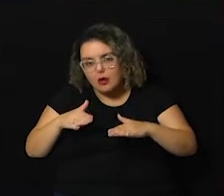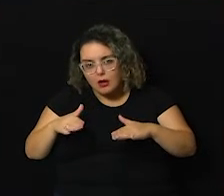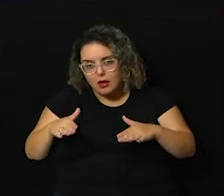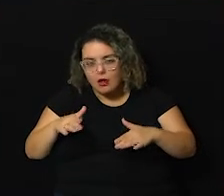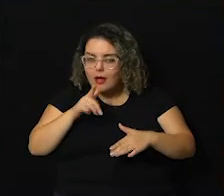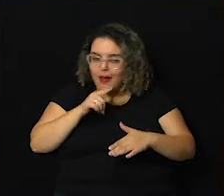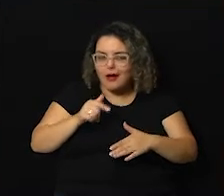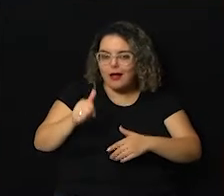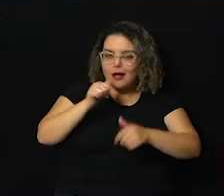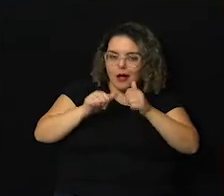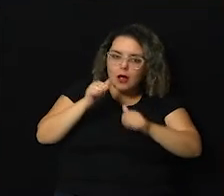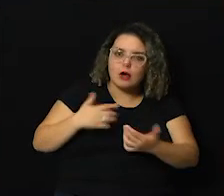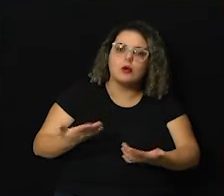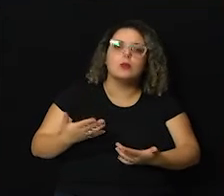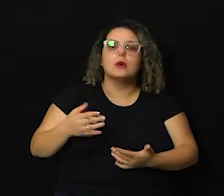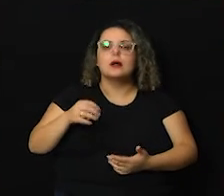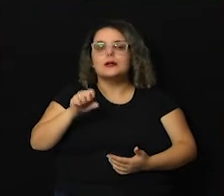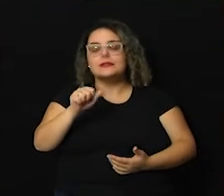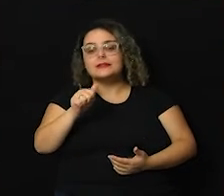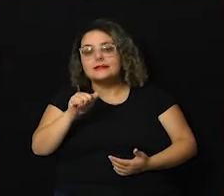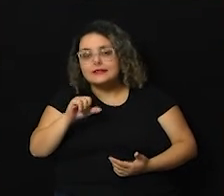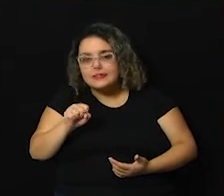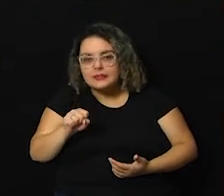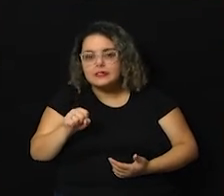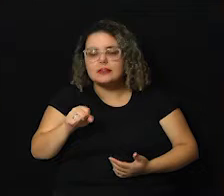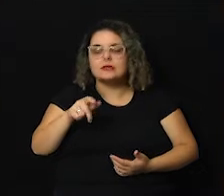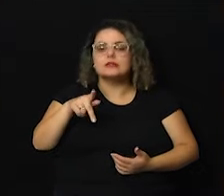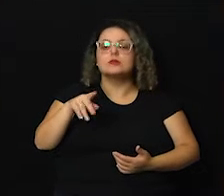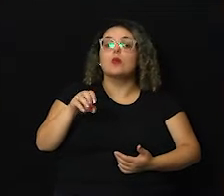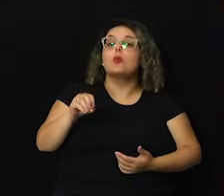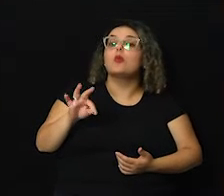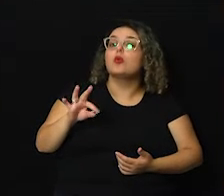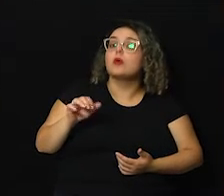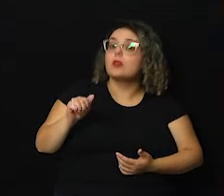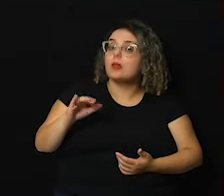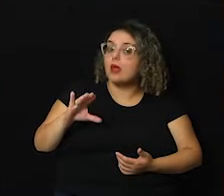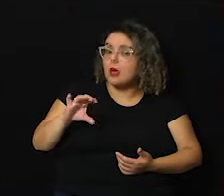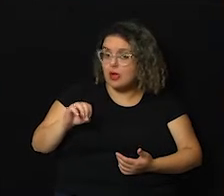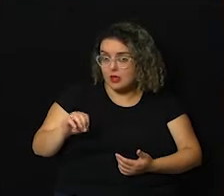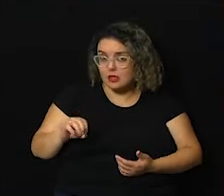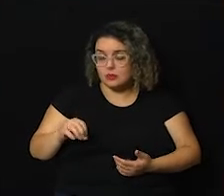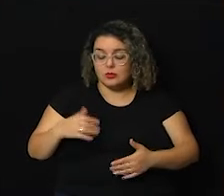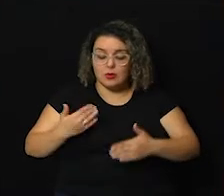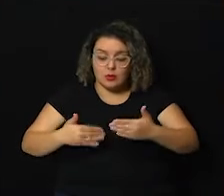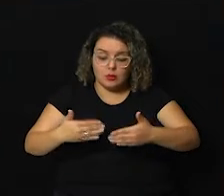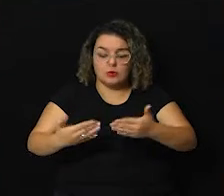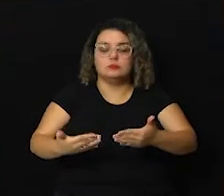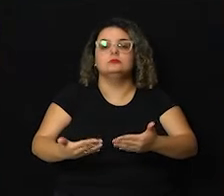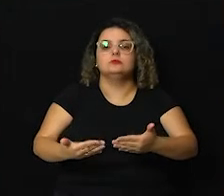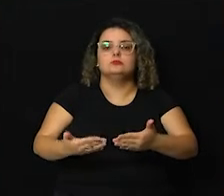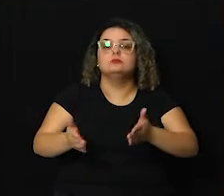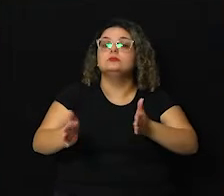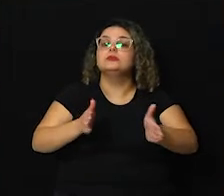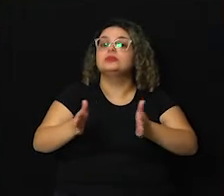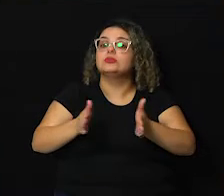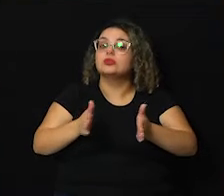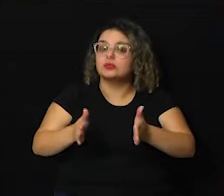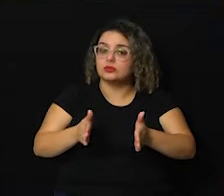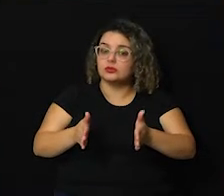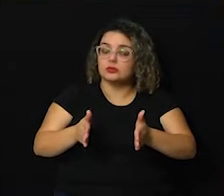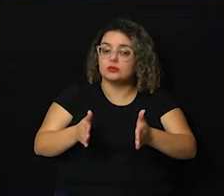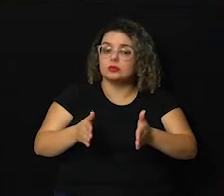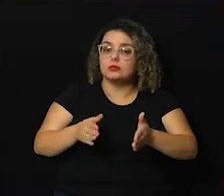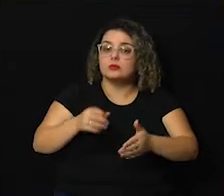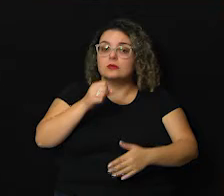e sais, como sódio, potássio, como a gente estava comentando, ela é vamos dizer, projetada para um determinado tempo e você